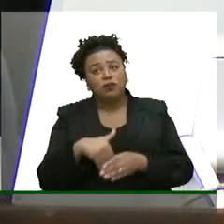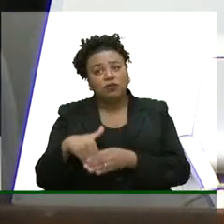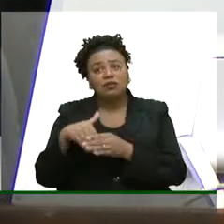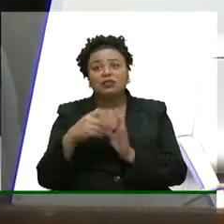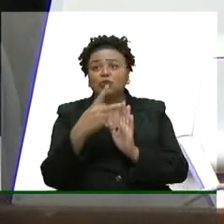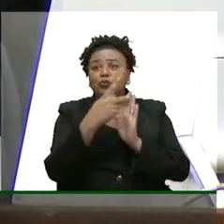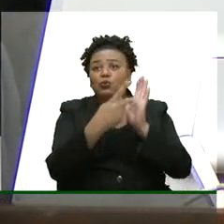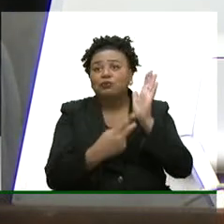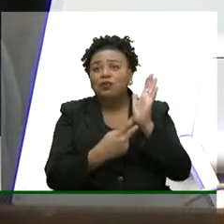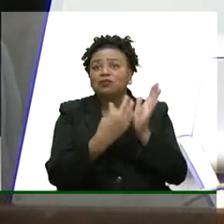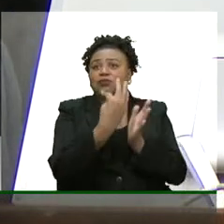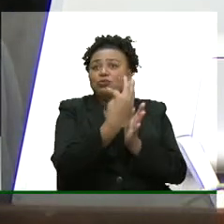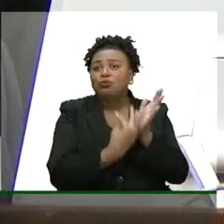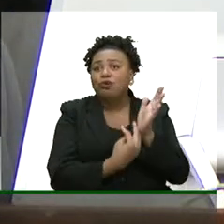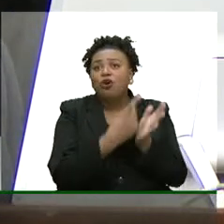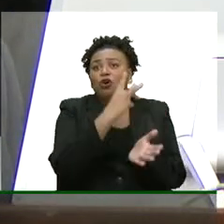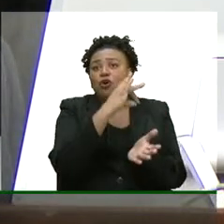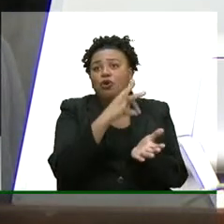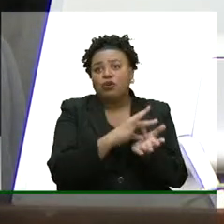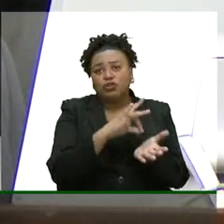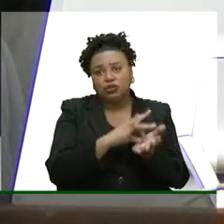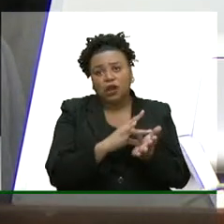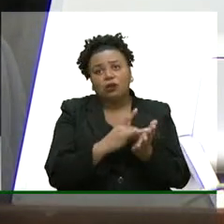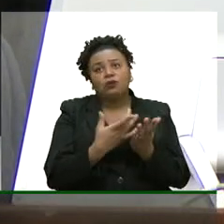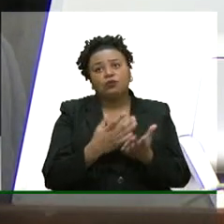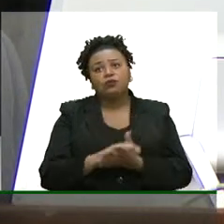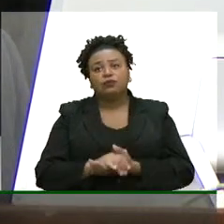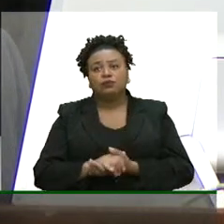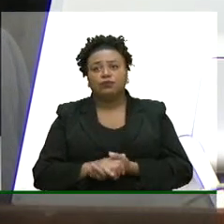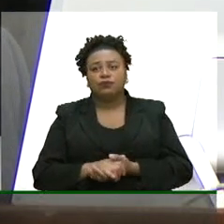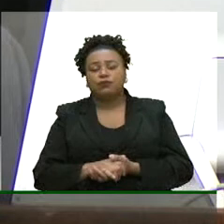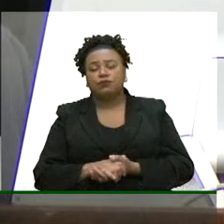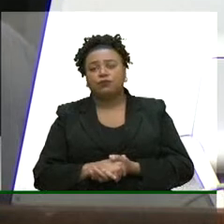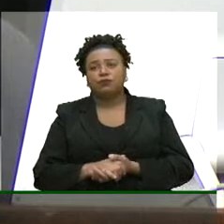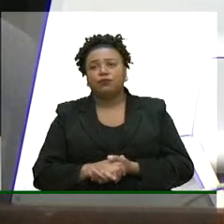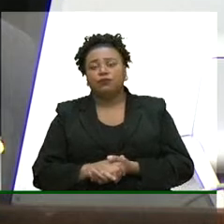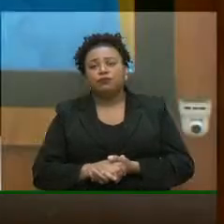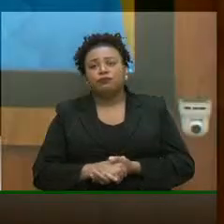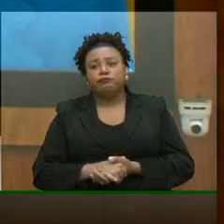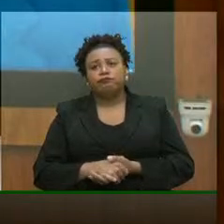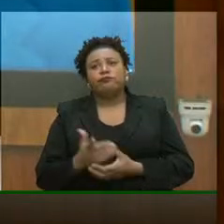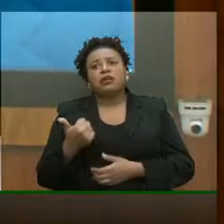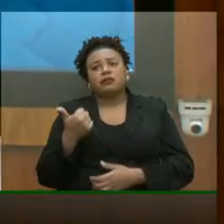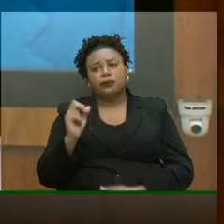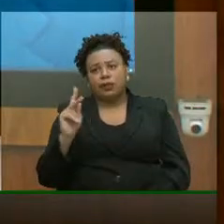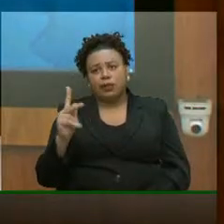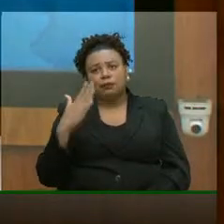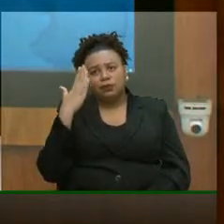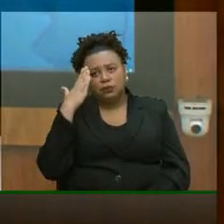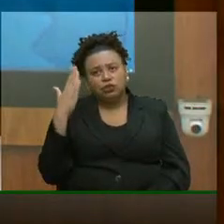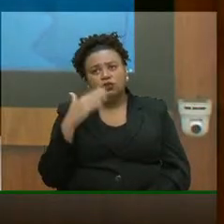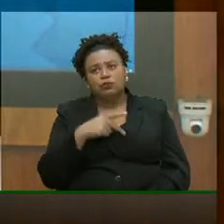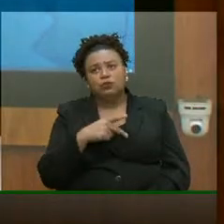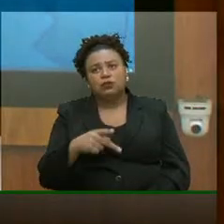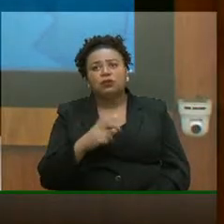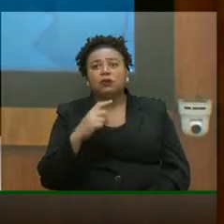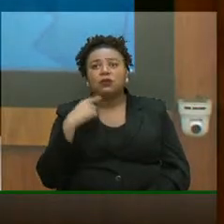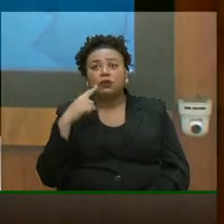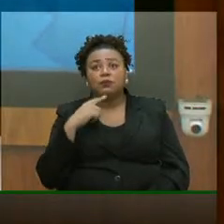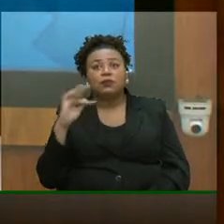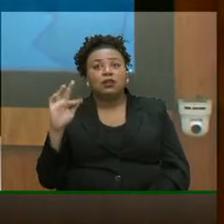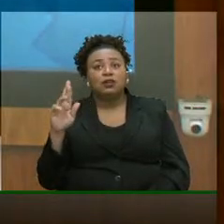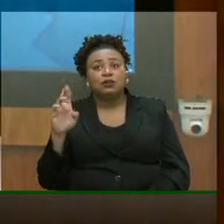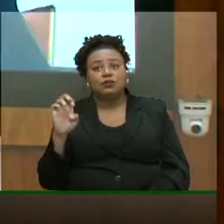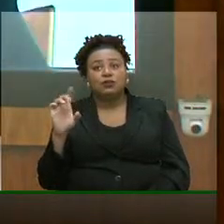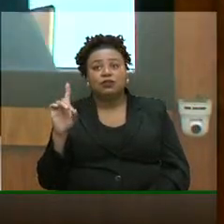do texto do projeto, texto original. Satisfeito, senhor presidente. Obrigado. Okay. Deputado